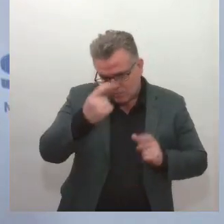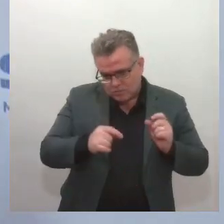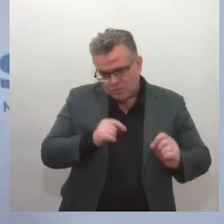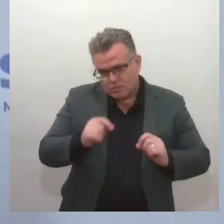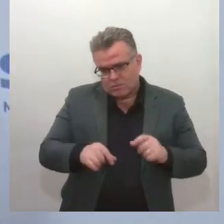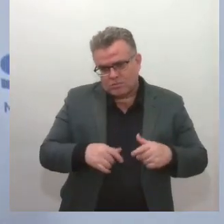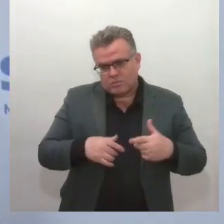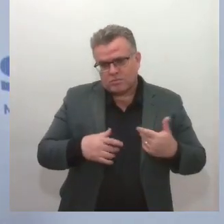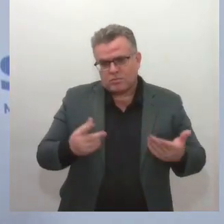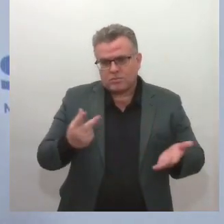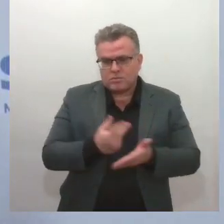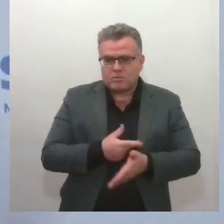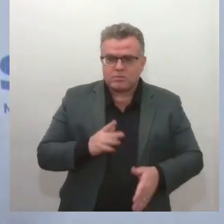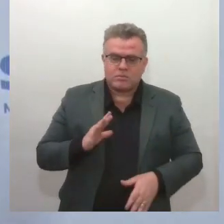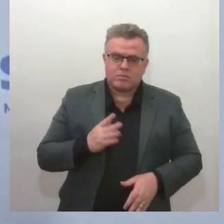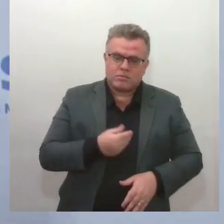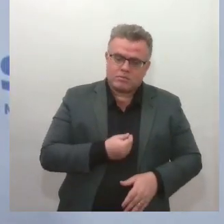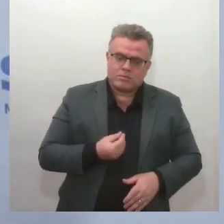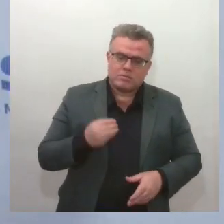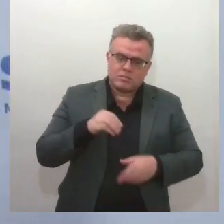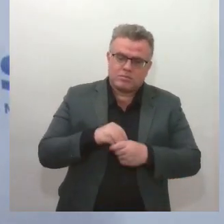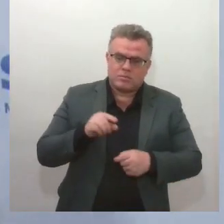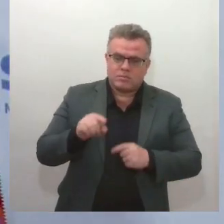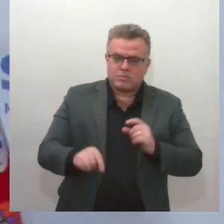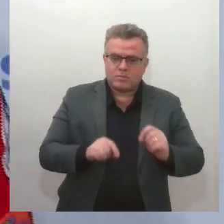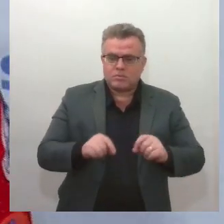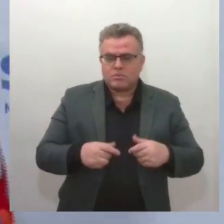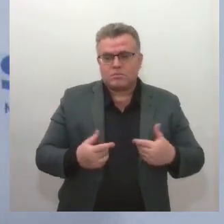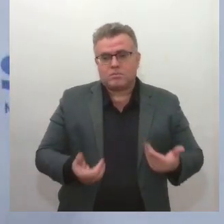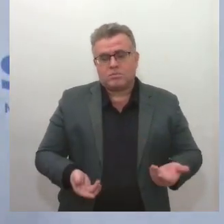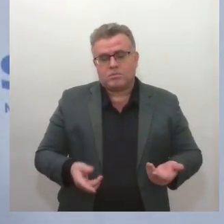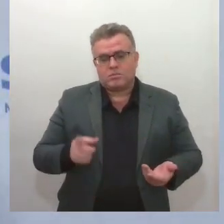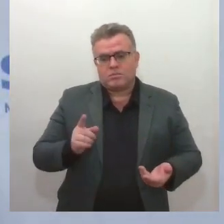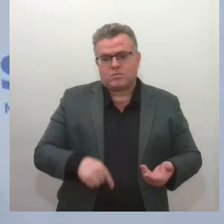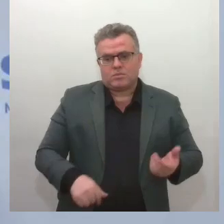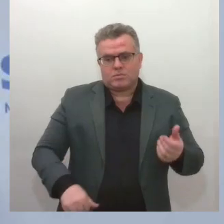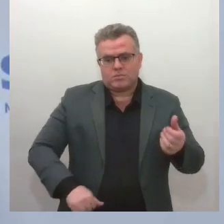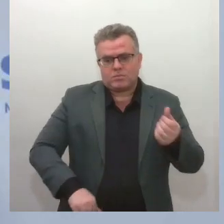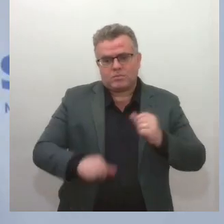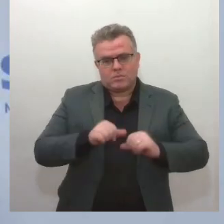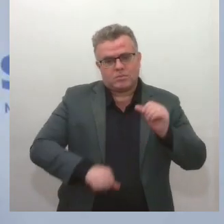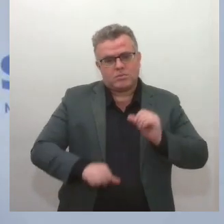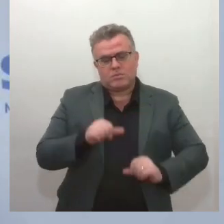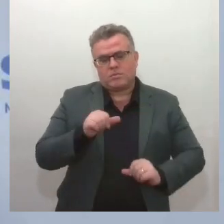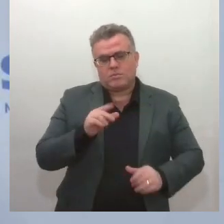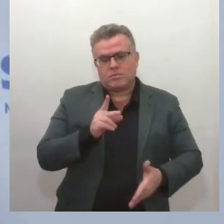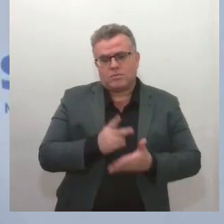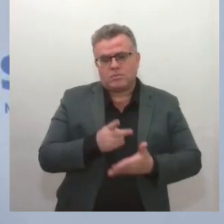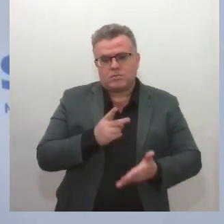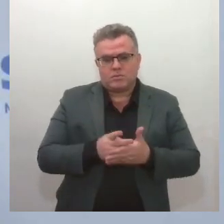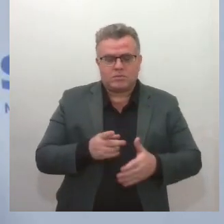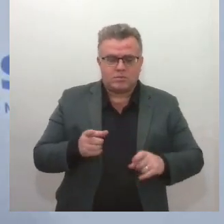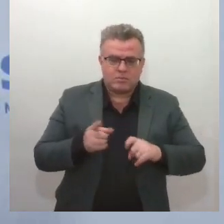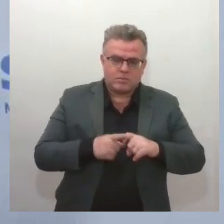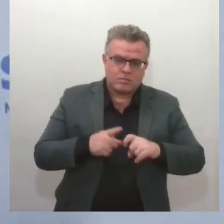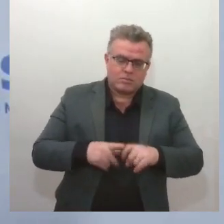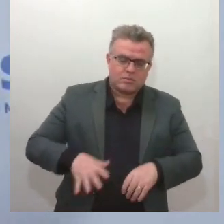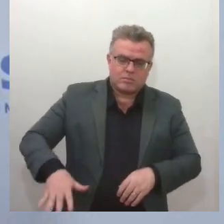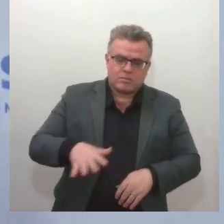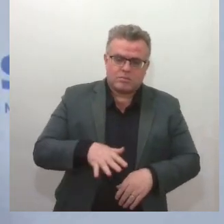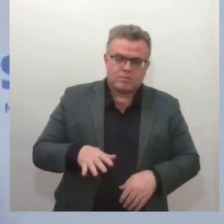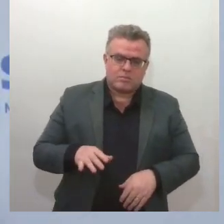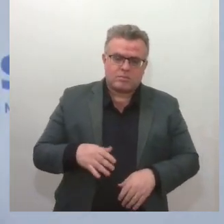né, fazendo uma reparação histórica, né, da medicina em relação às nossas vidas. E com